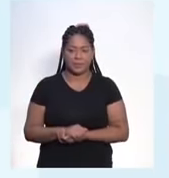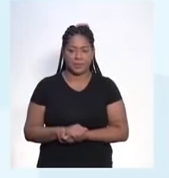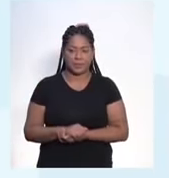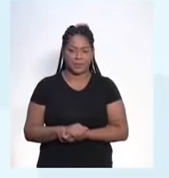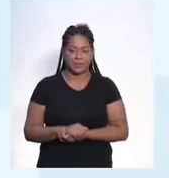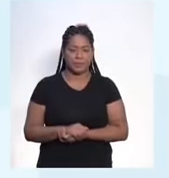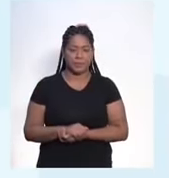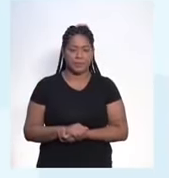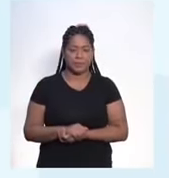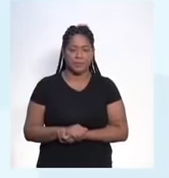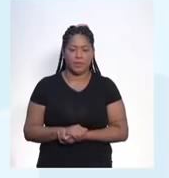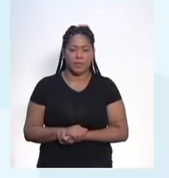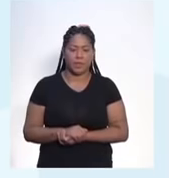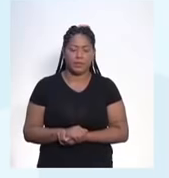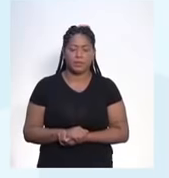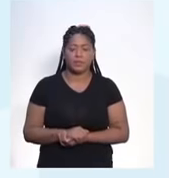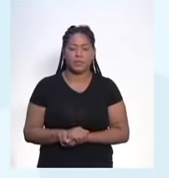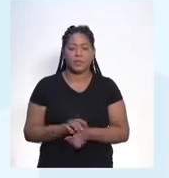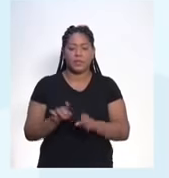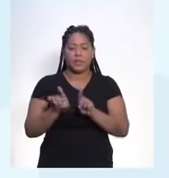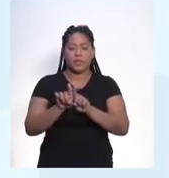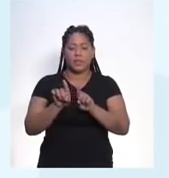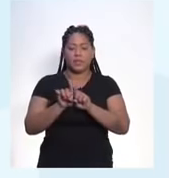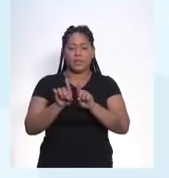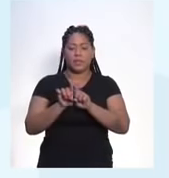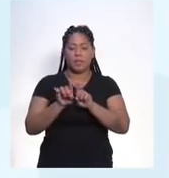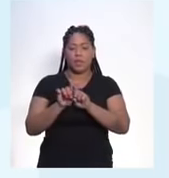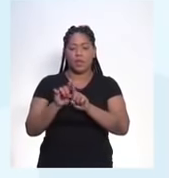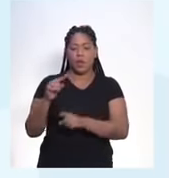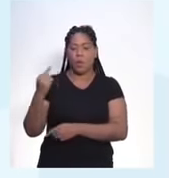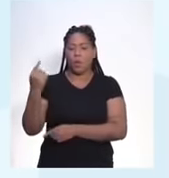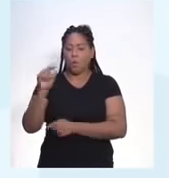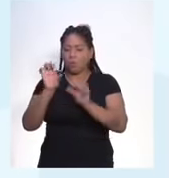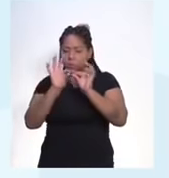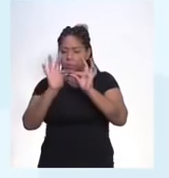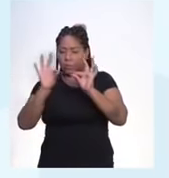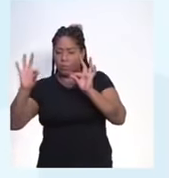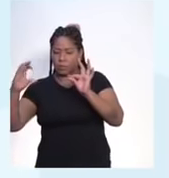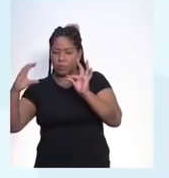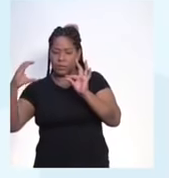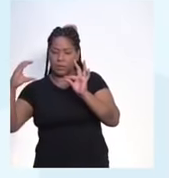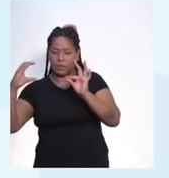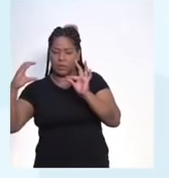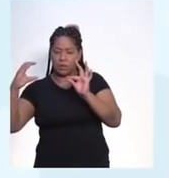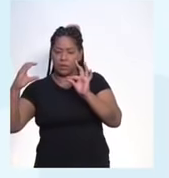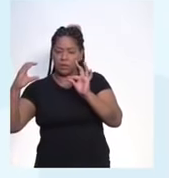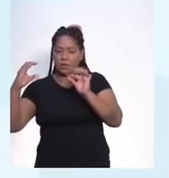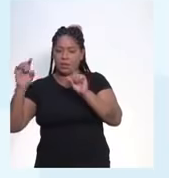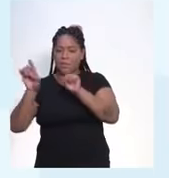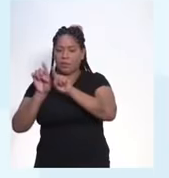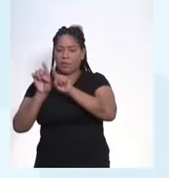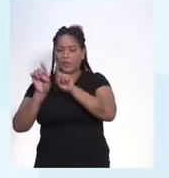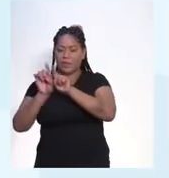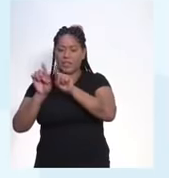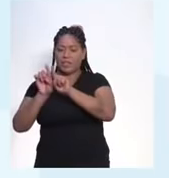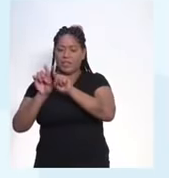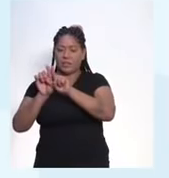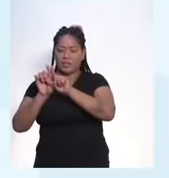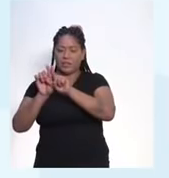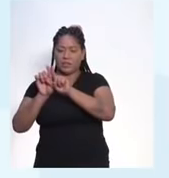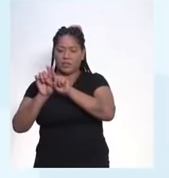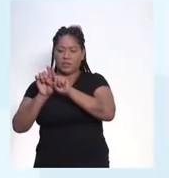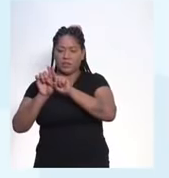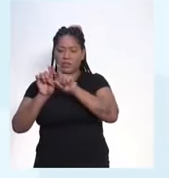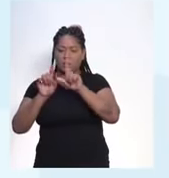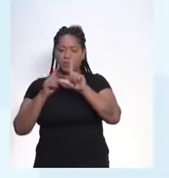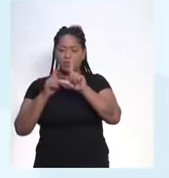e por último aqui você é um positivo de x e um negativo aqui ó desculpa